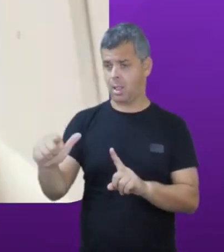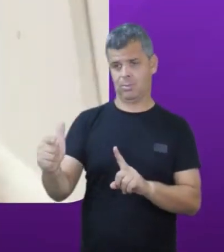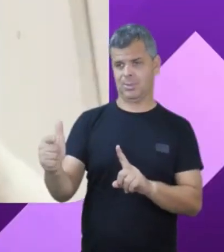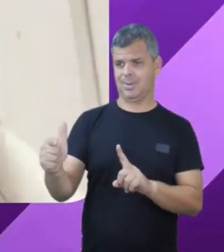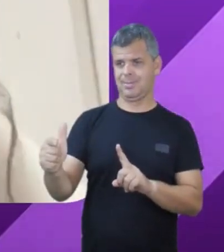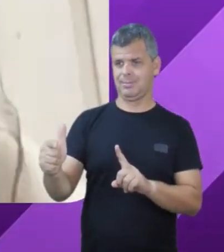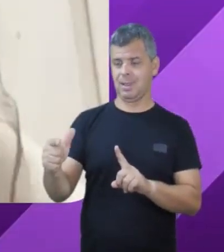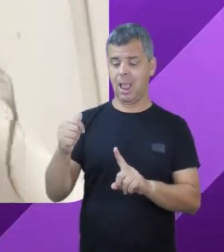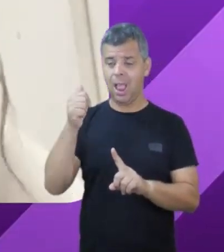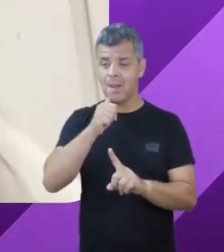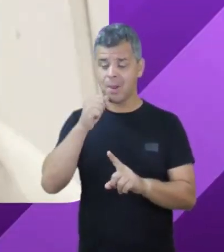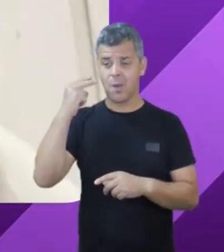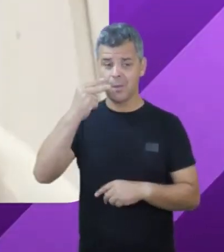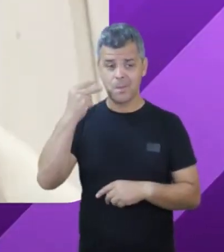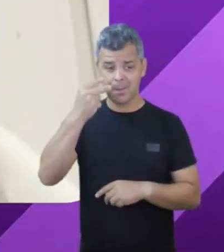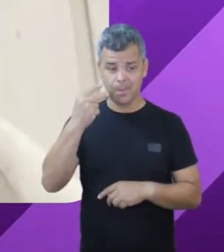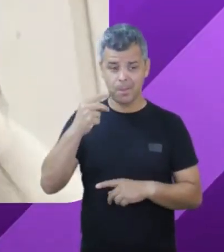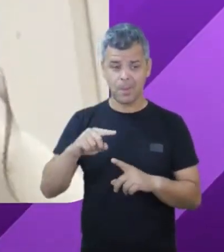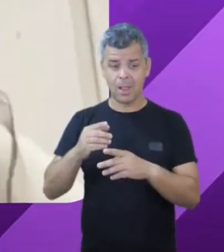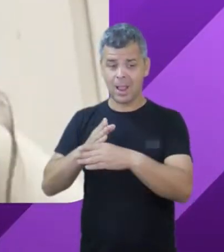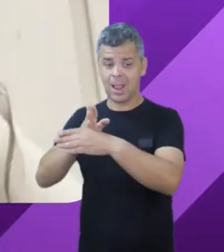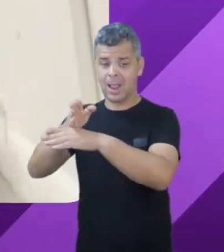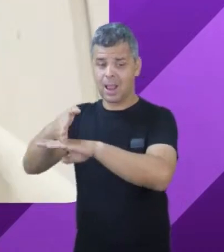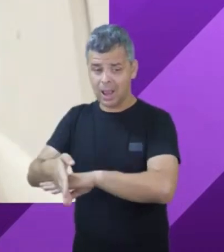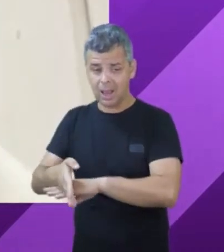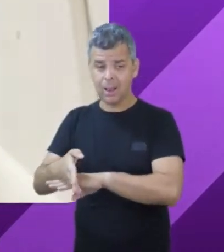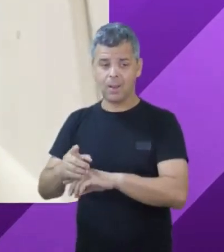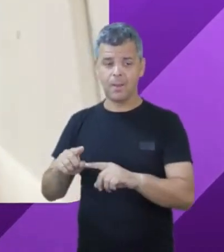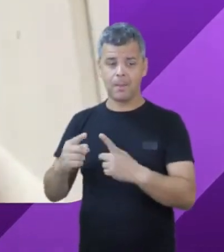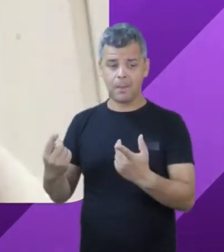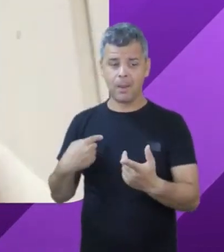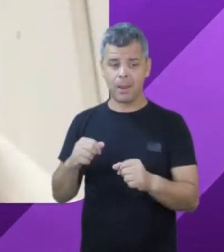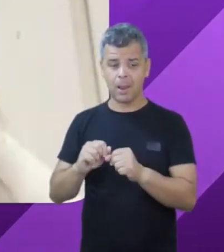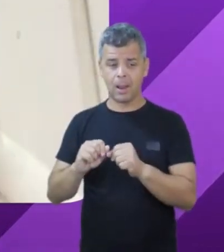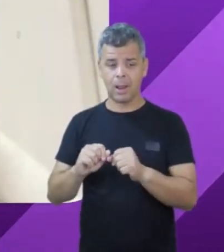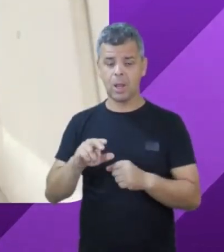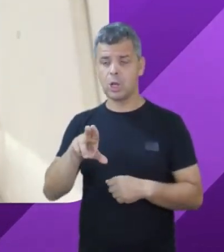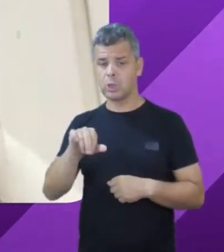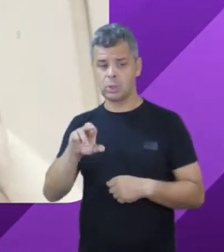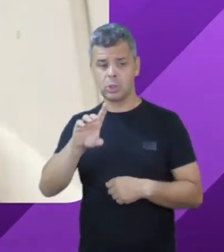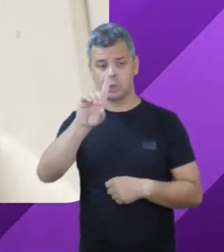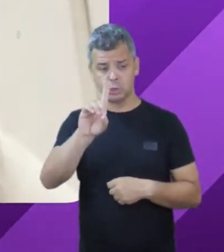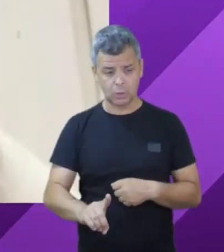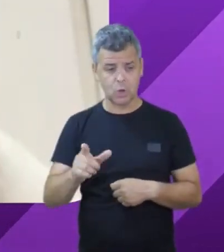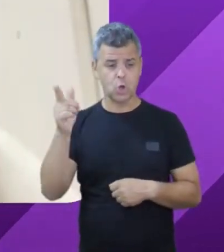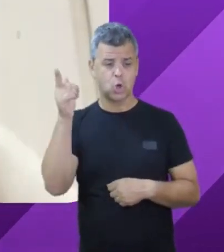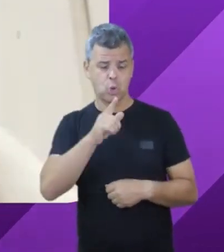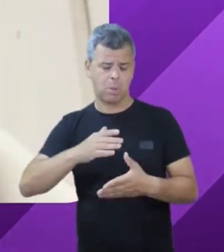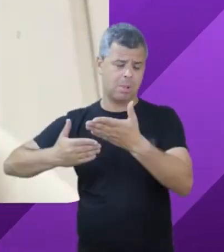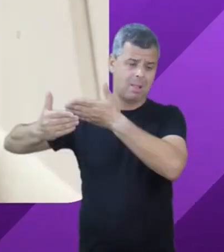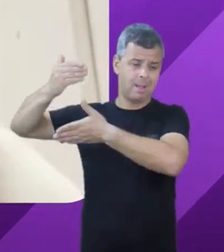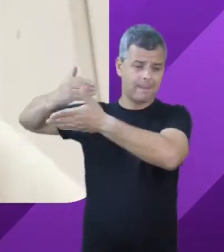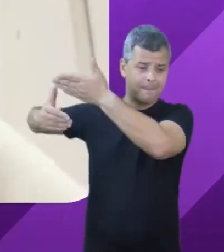maternidade. A mulher vereadora teria que dar entrada com auxílio do isso e o suplente iria assumir. Um direito que já foi conquistado há tanto